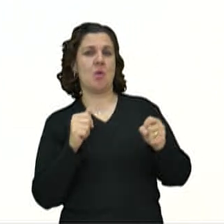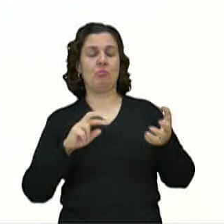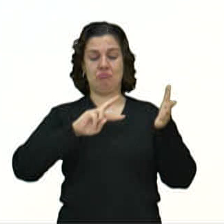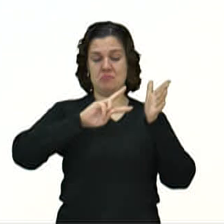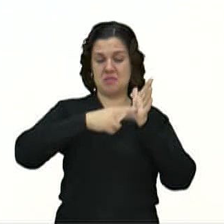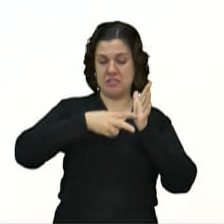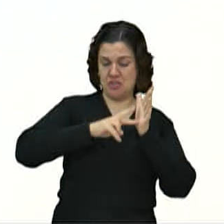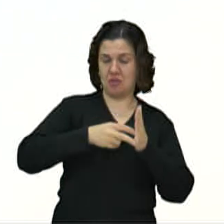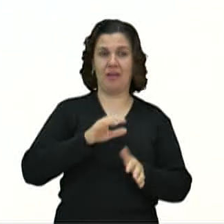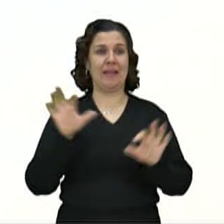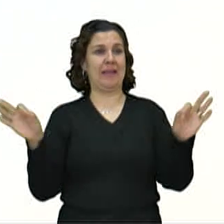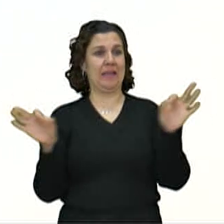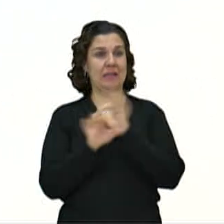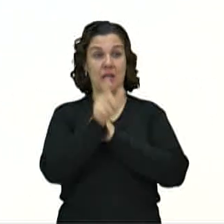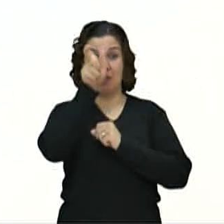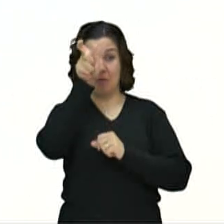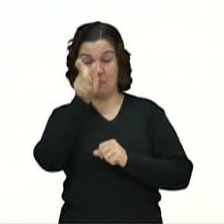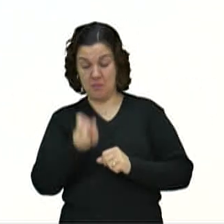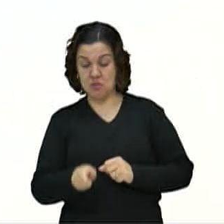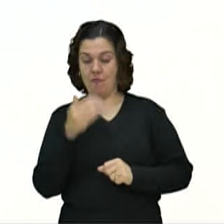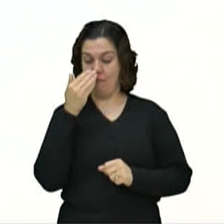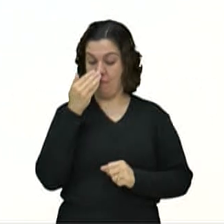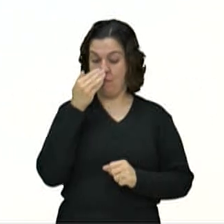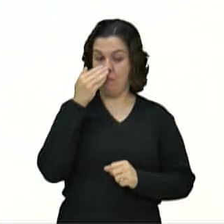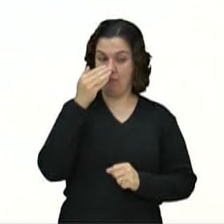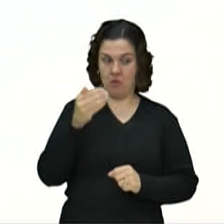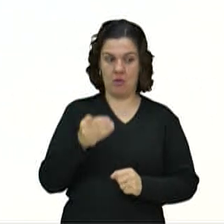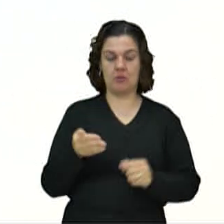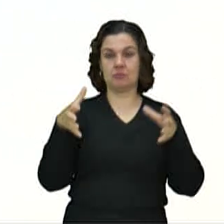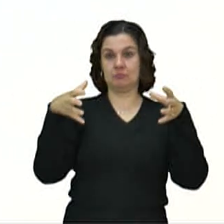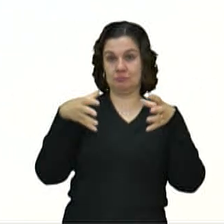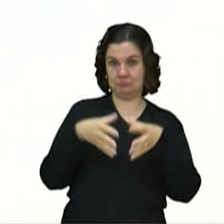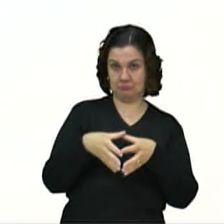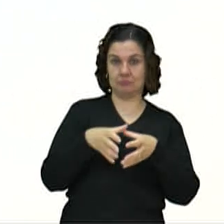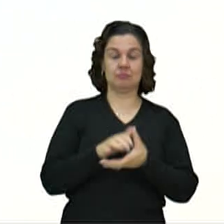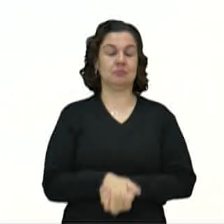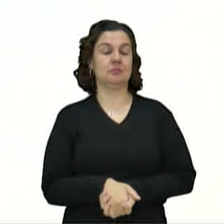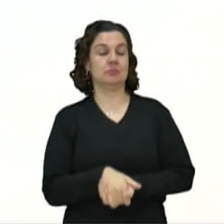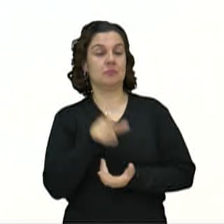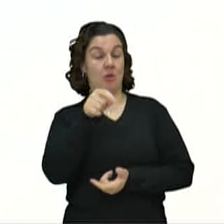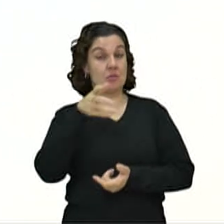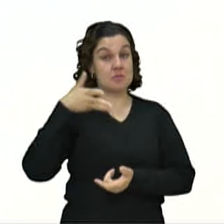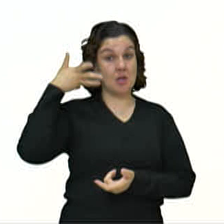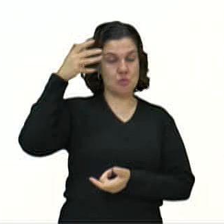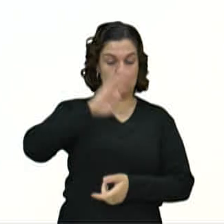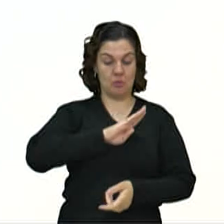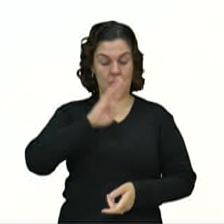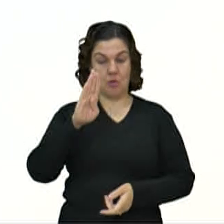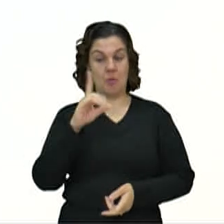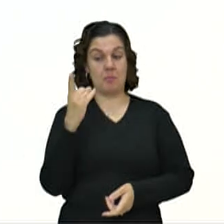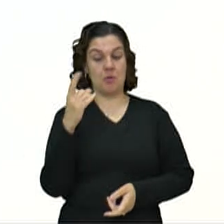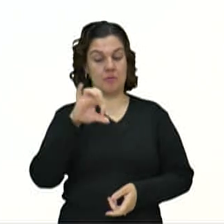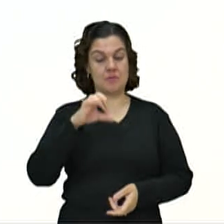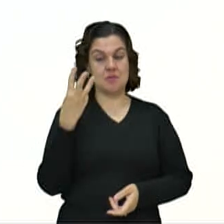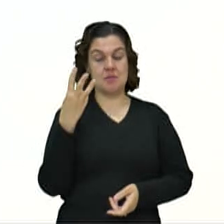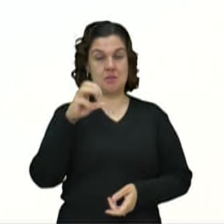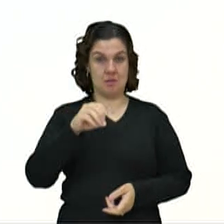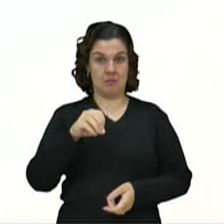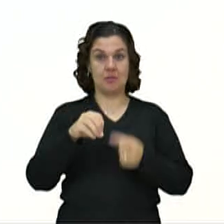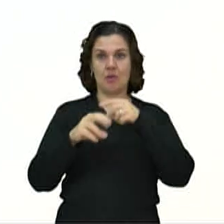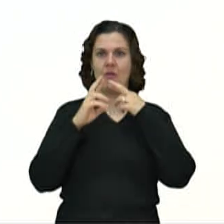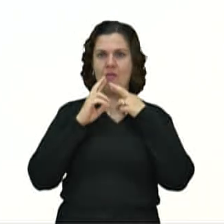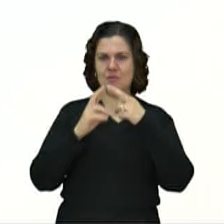sindicatos, nem indivíduos fora do Estado. Esse é um discurso do Mussolini em 1930. Sobre